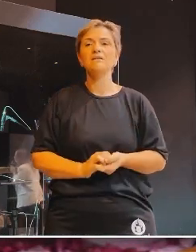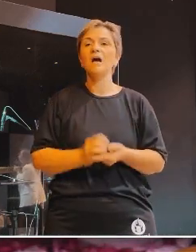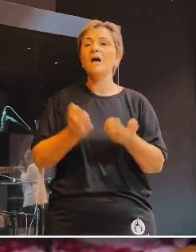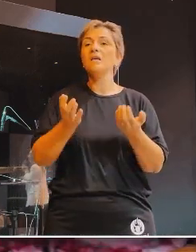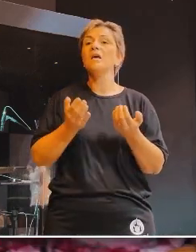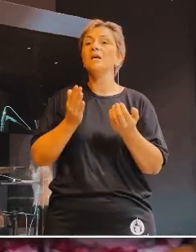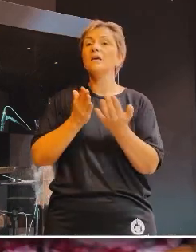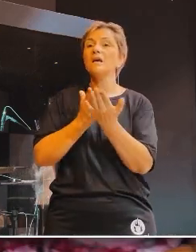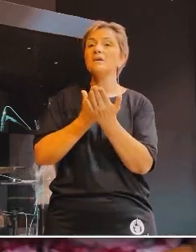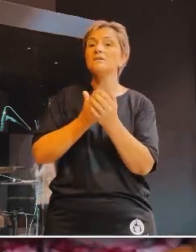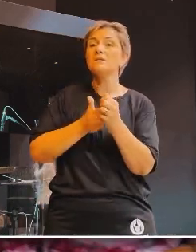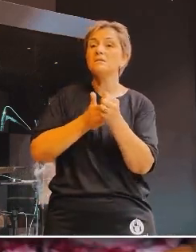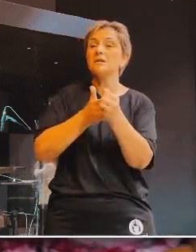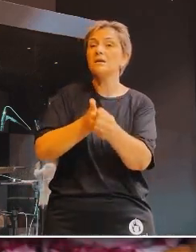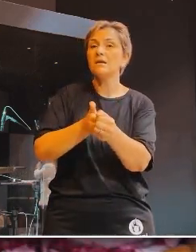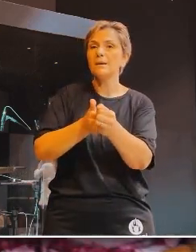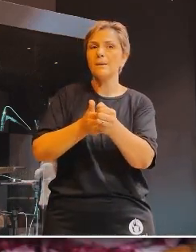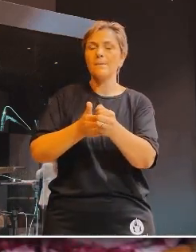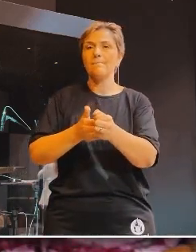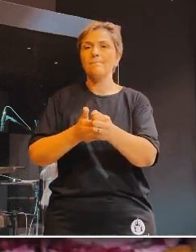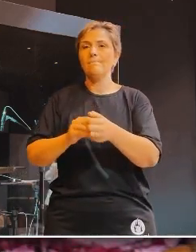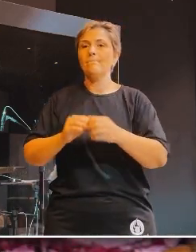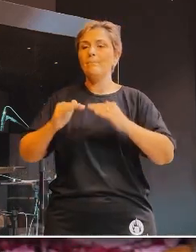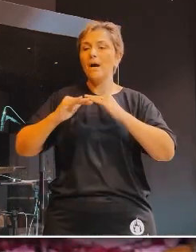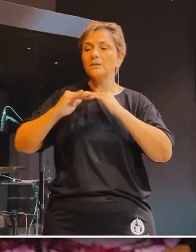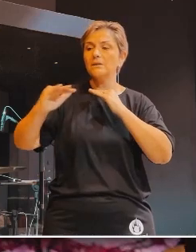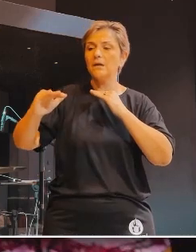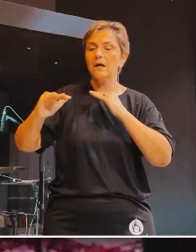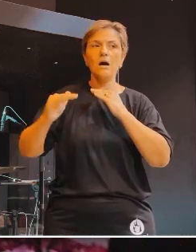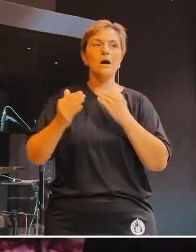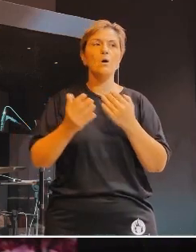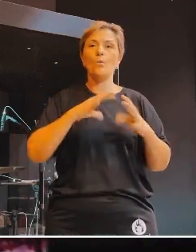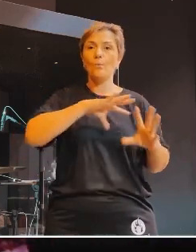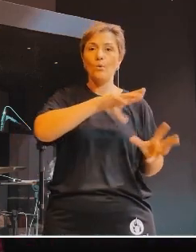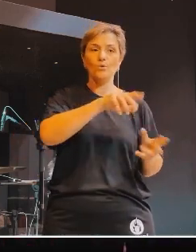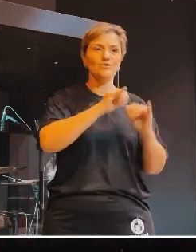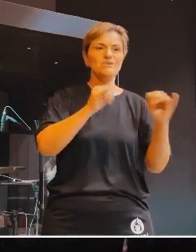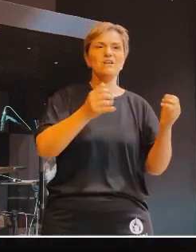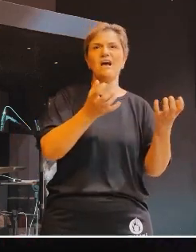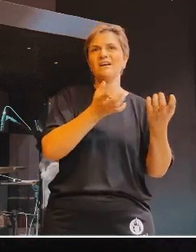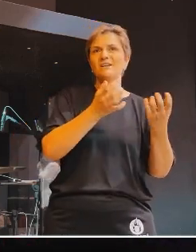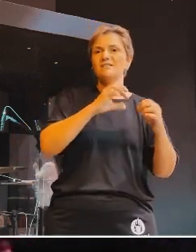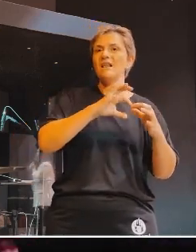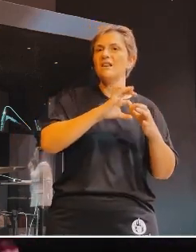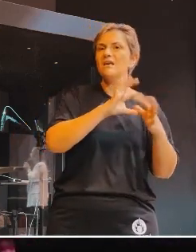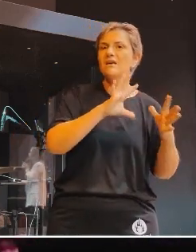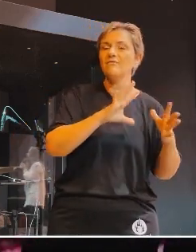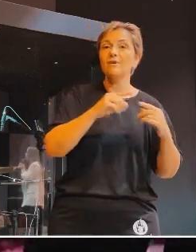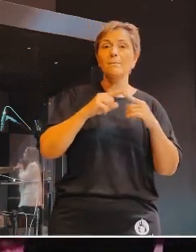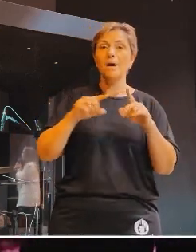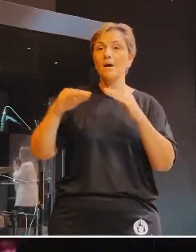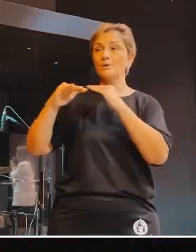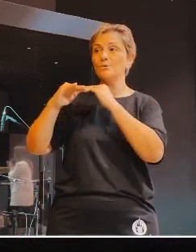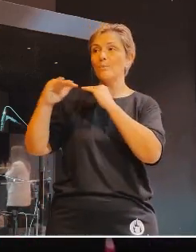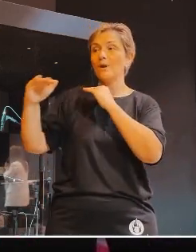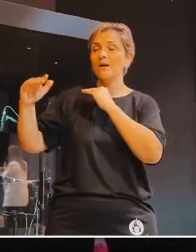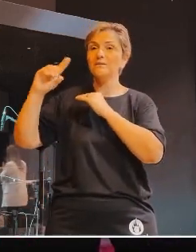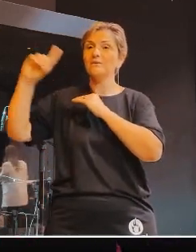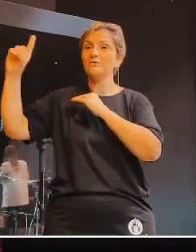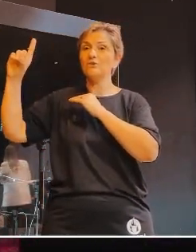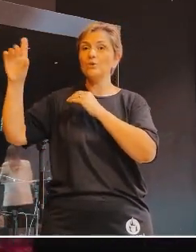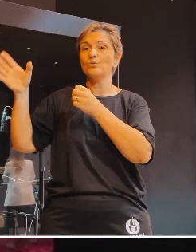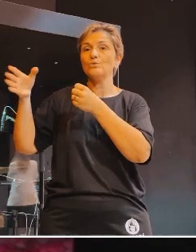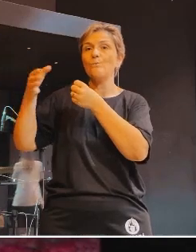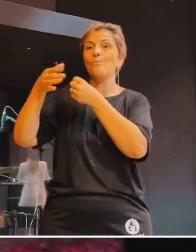seguir padrão? A gente quer ser livre. Mas deixa eu te dizer, o padrão de Deus nos